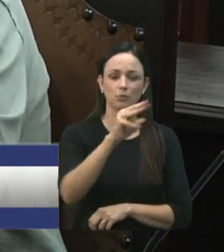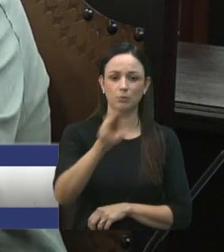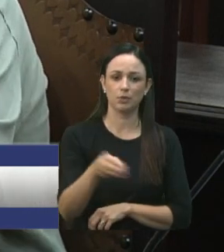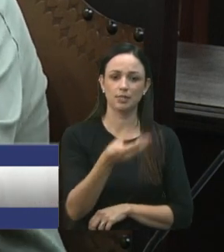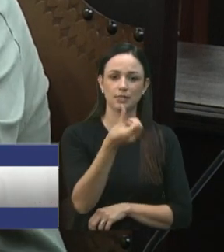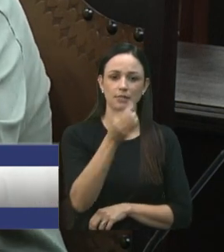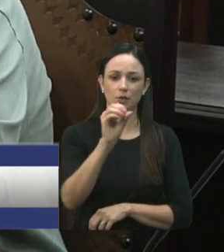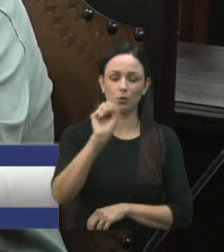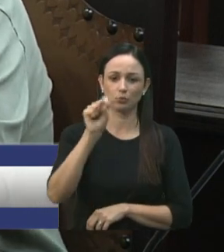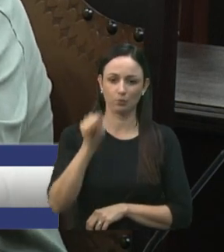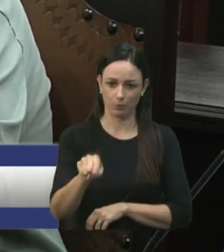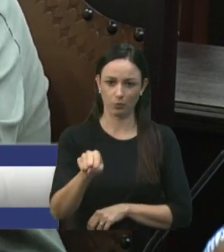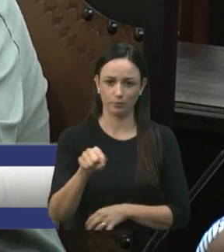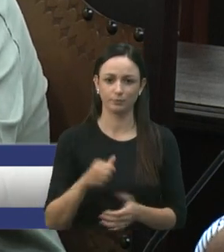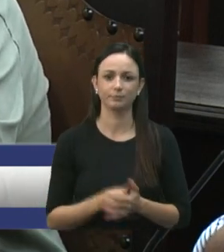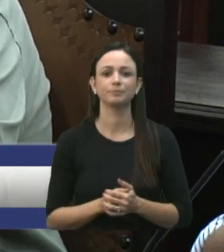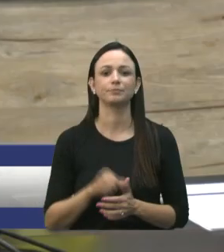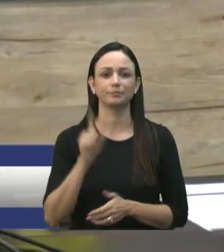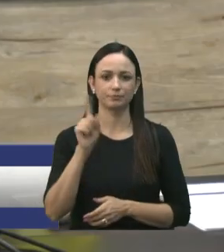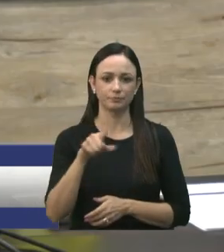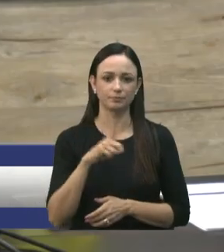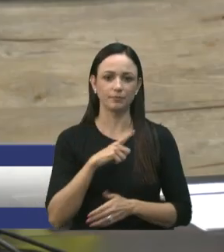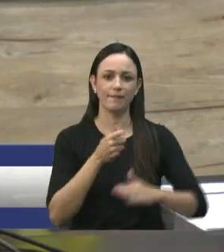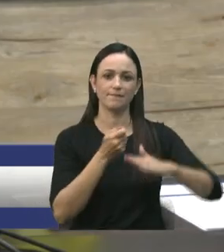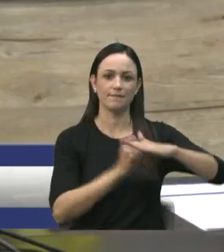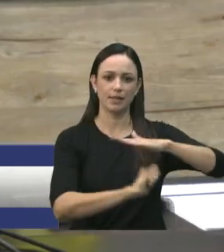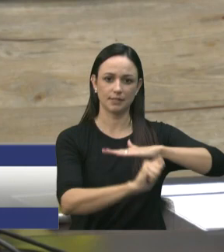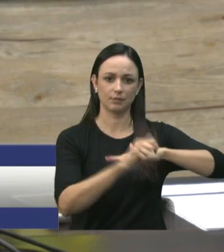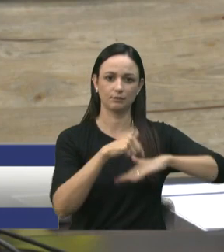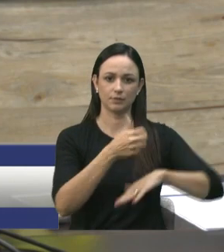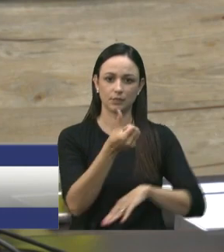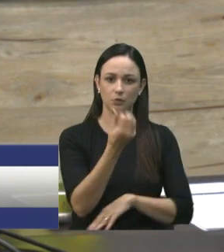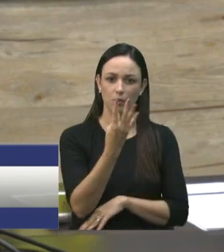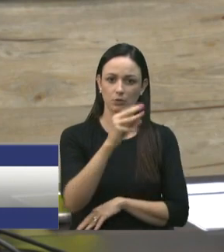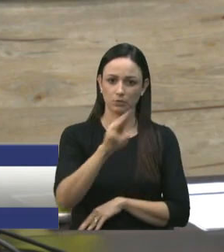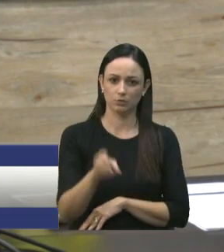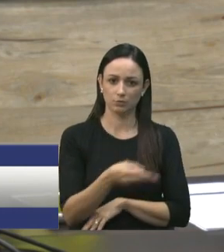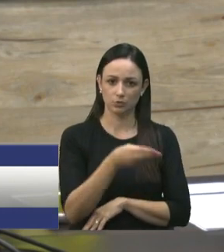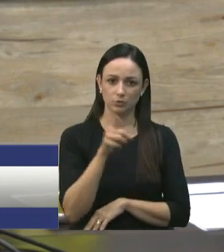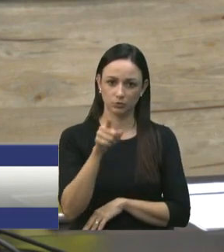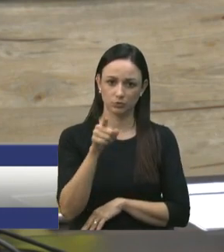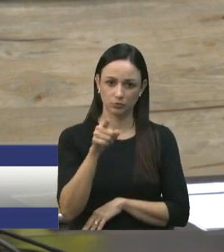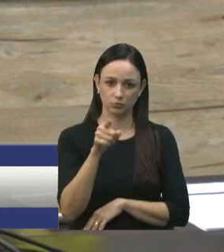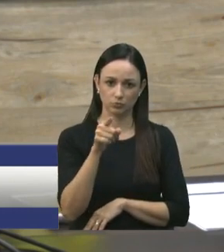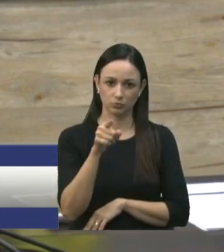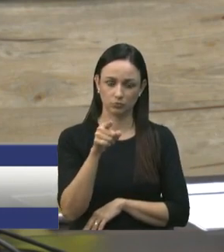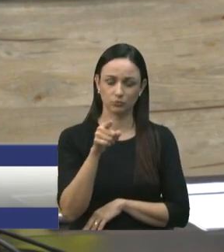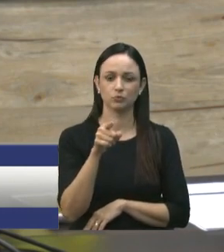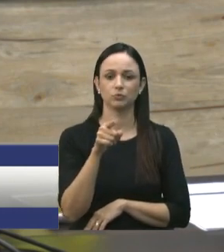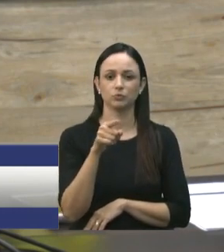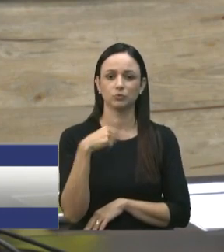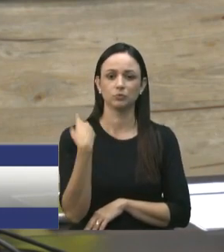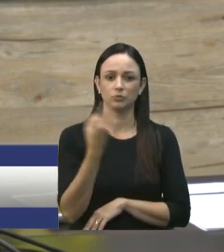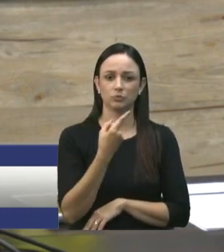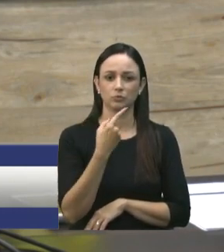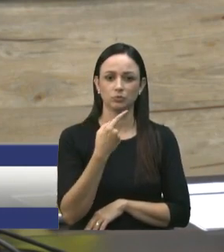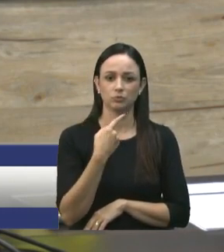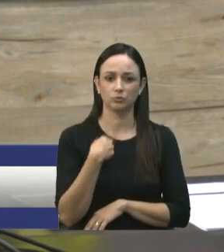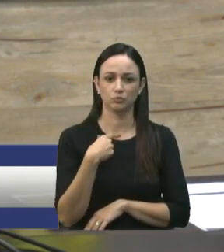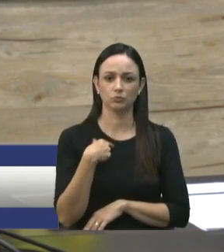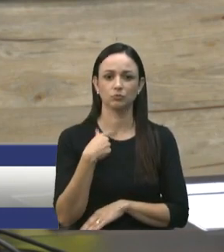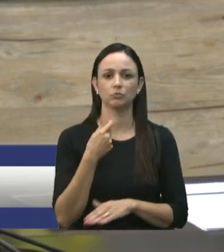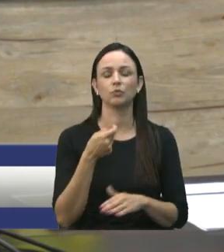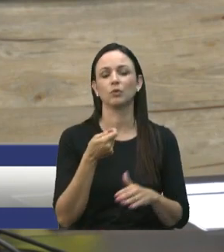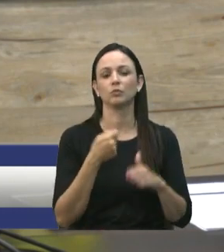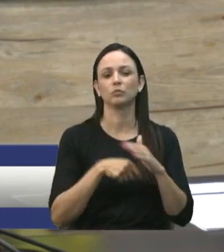64.608.000. Isso. Então, você vai ter lá, investimento. Esses 64 milhões foi aquilo que as solicitações que nós estamos investindo de algo